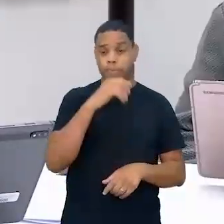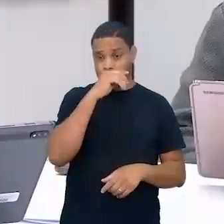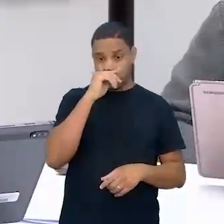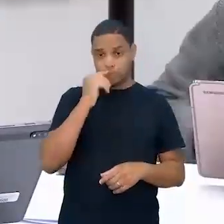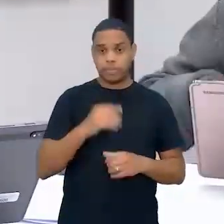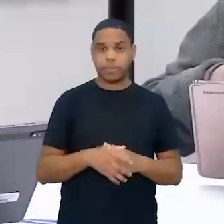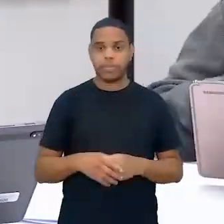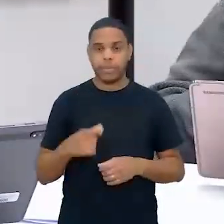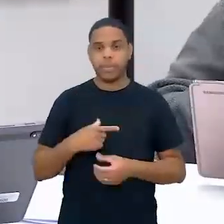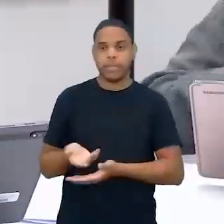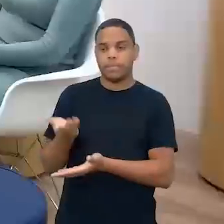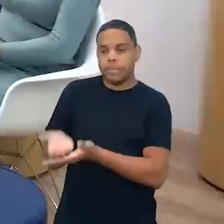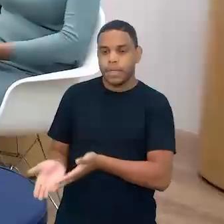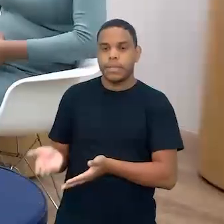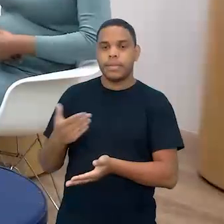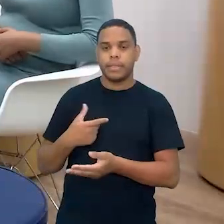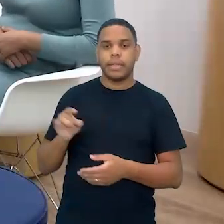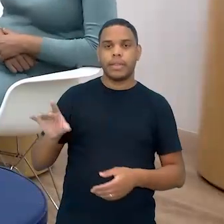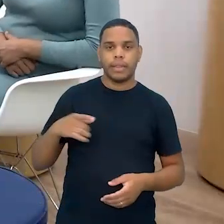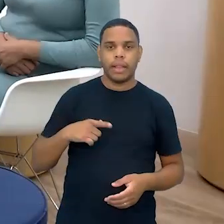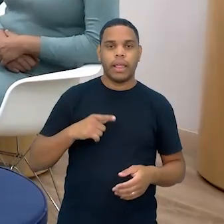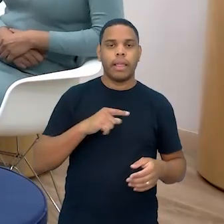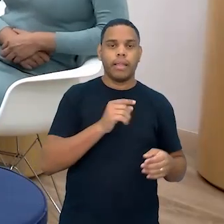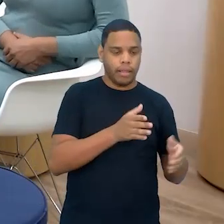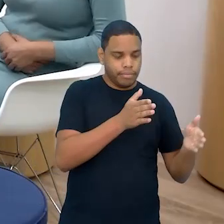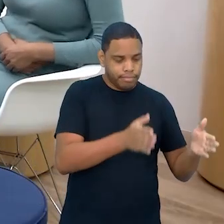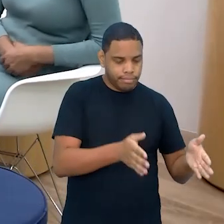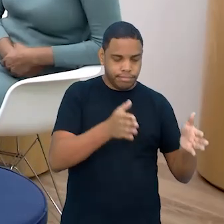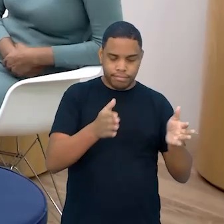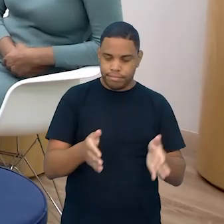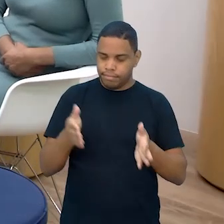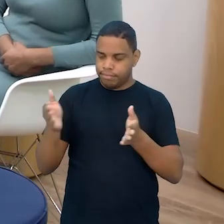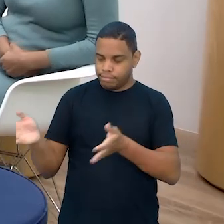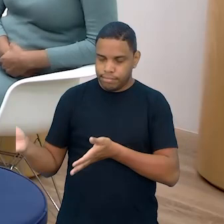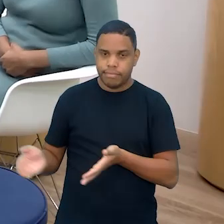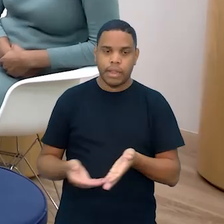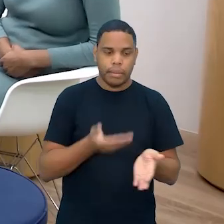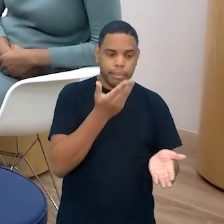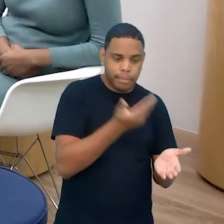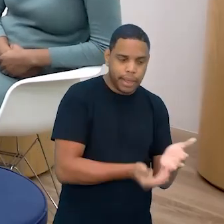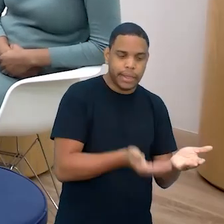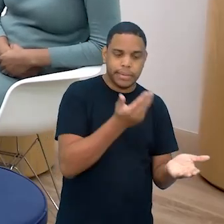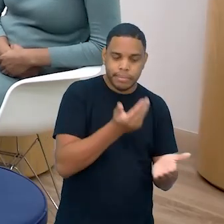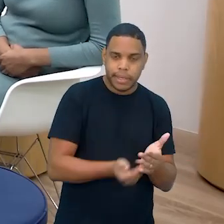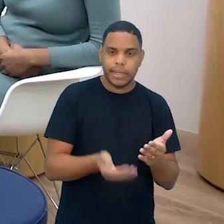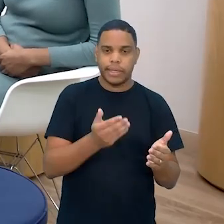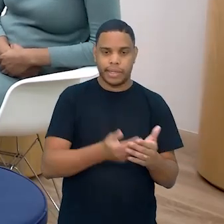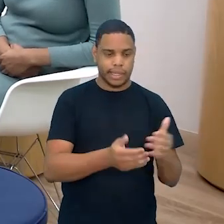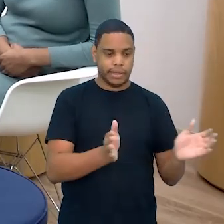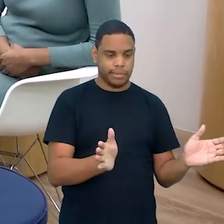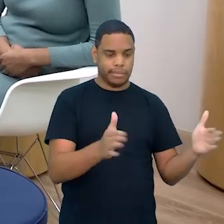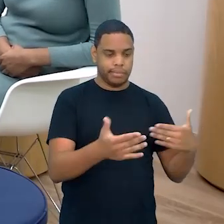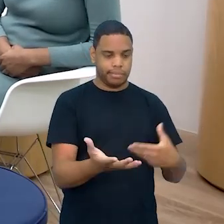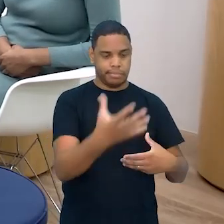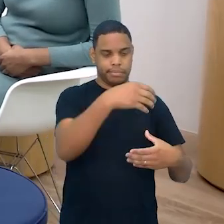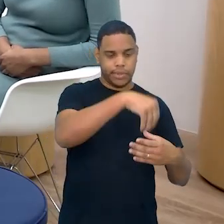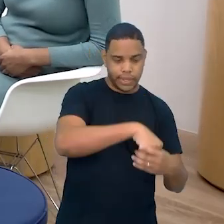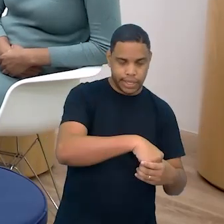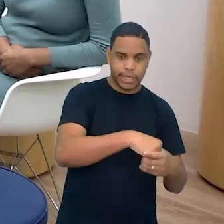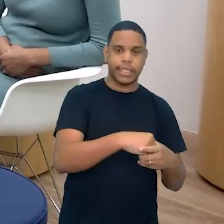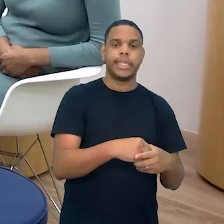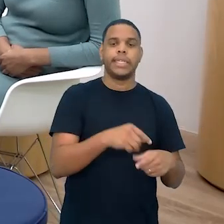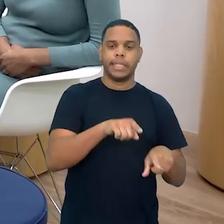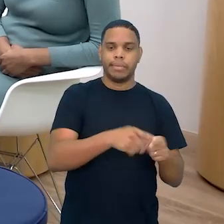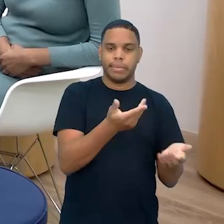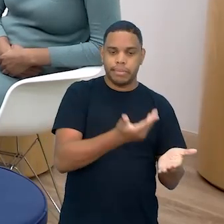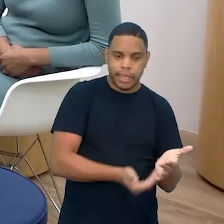gente vai perdendo... Cada cadeia que vai passando ali de produção ou de a embalagem, de armazenamento, vai se